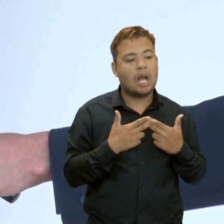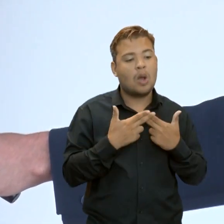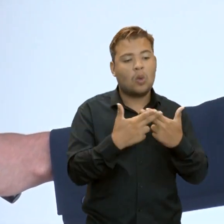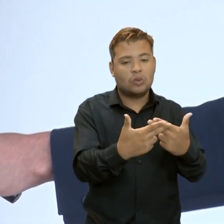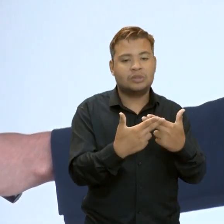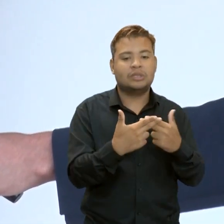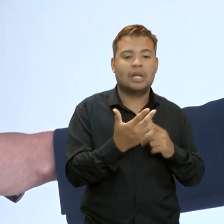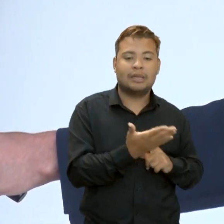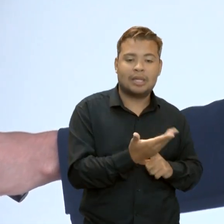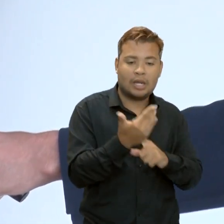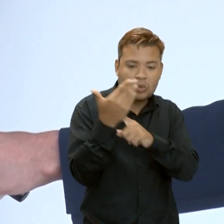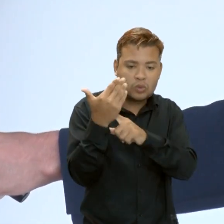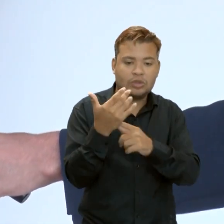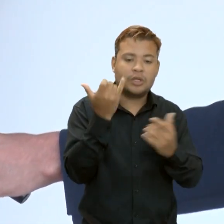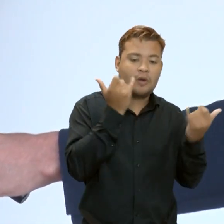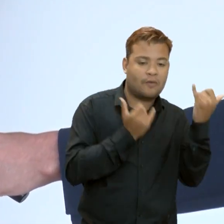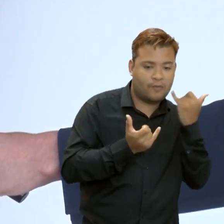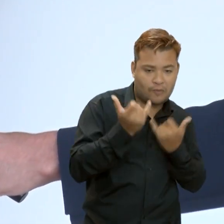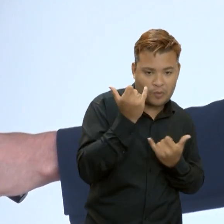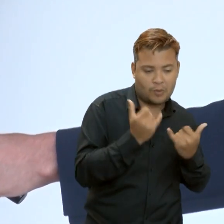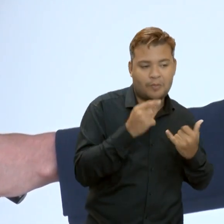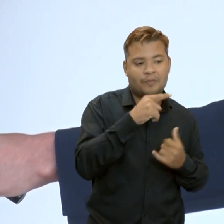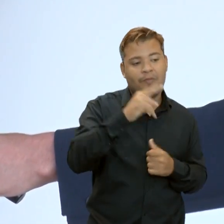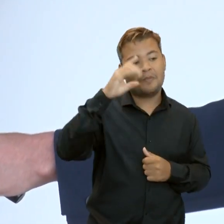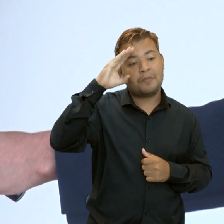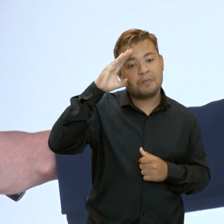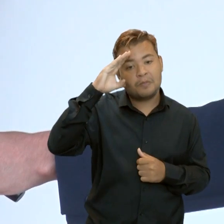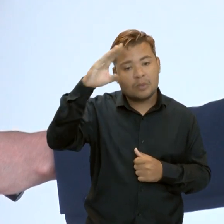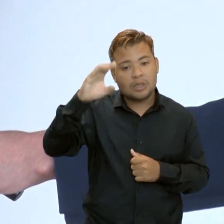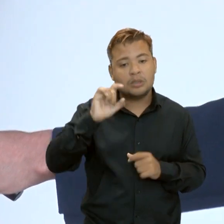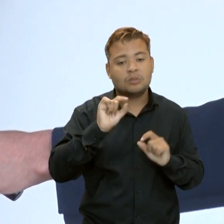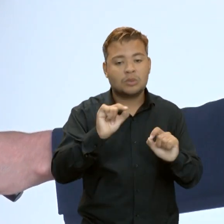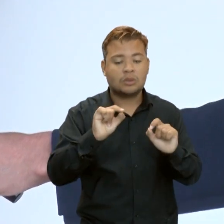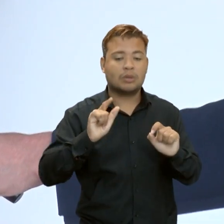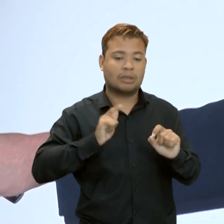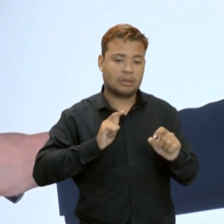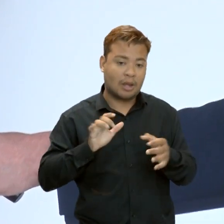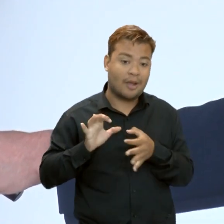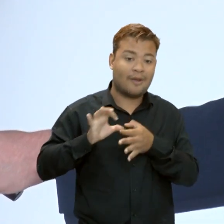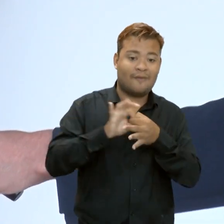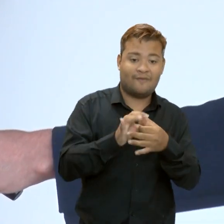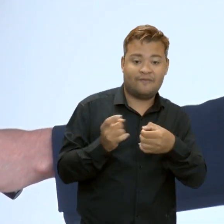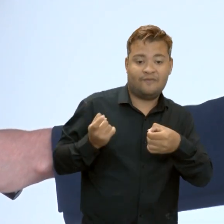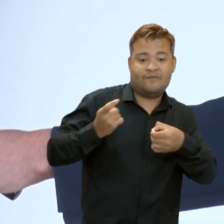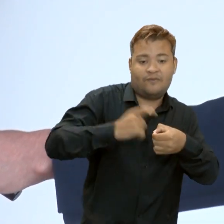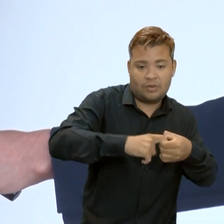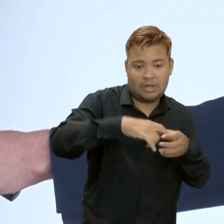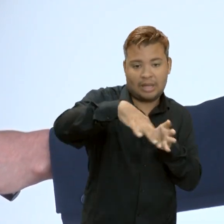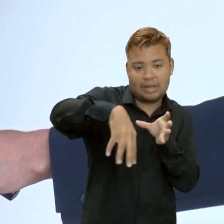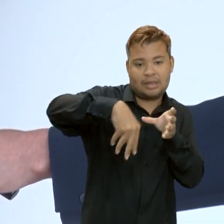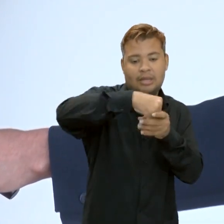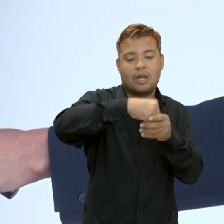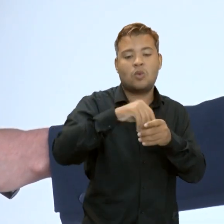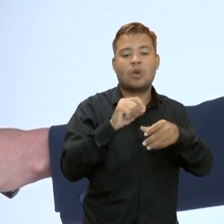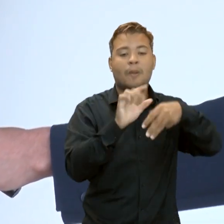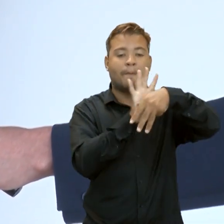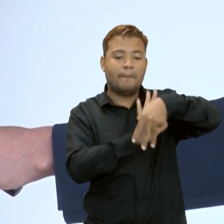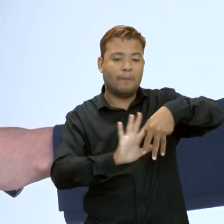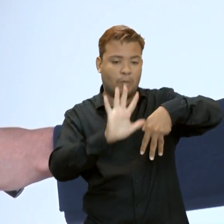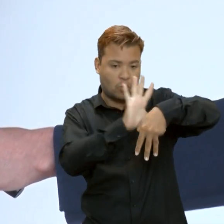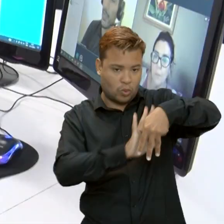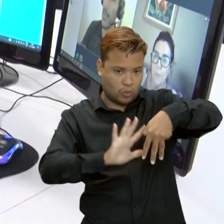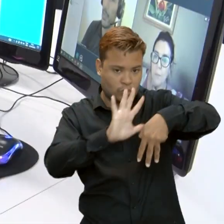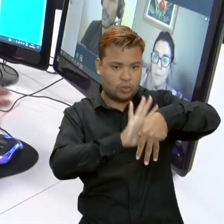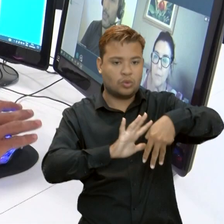informação e comunicação e em especial aqueles recursos que estão vinculados e disponíveis dentro da plataforma Moodle IP que é uma